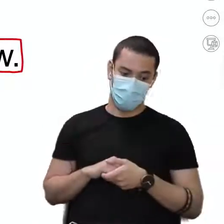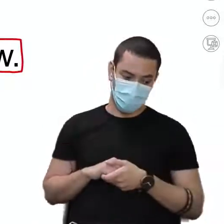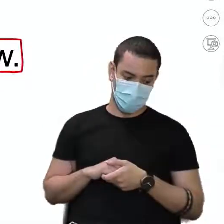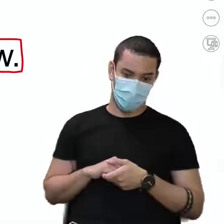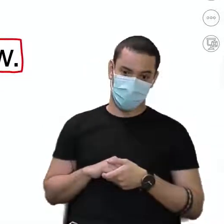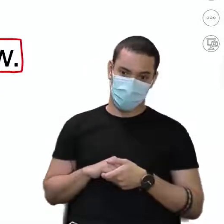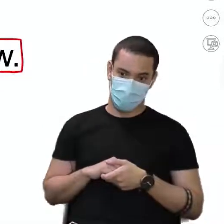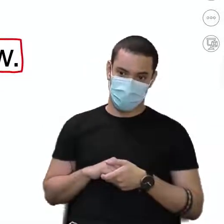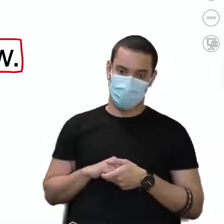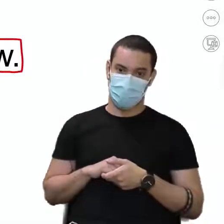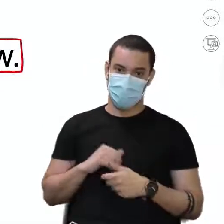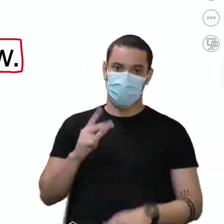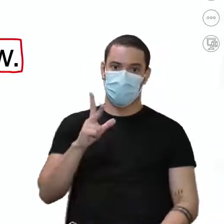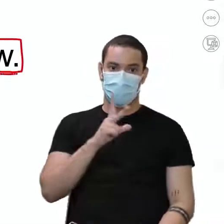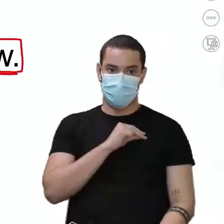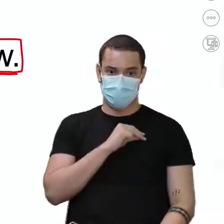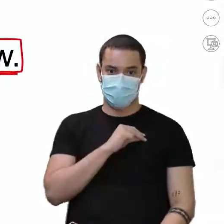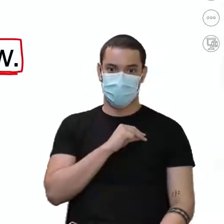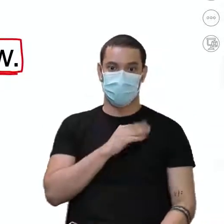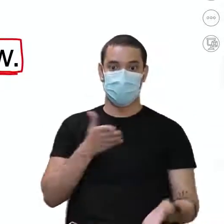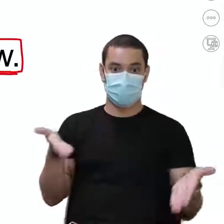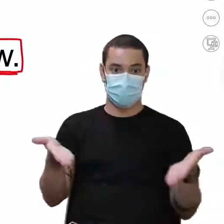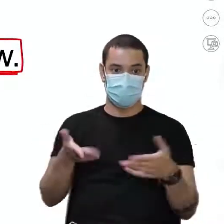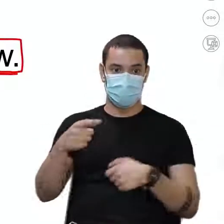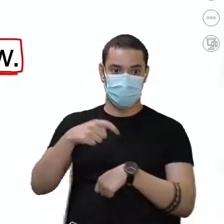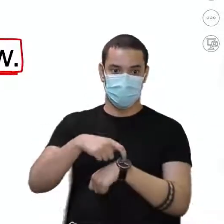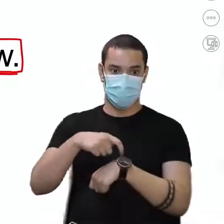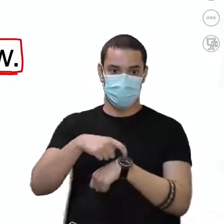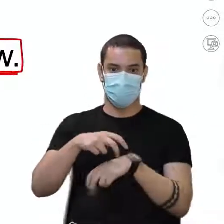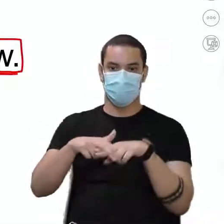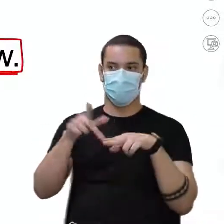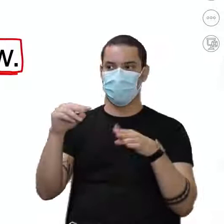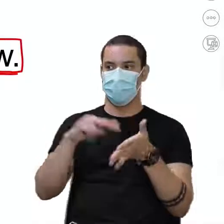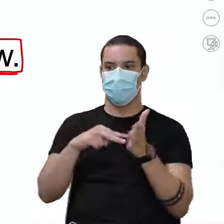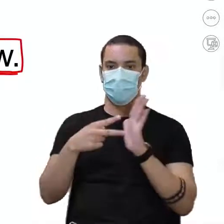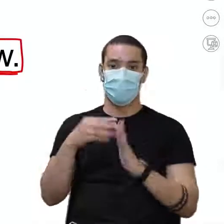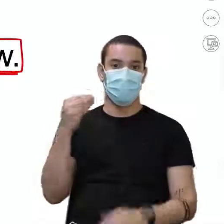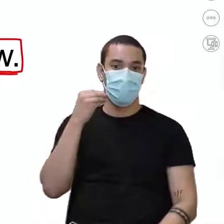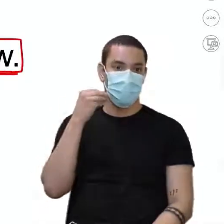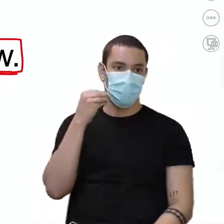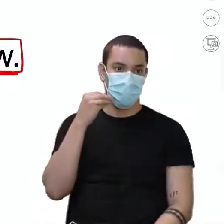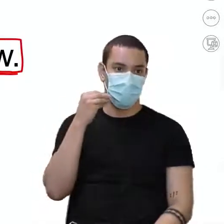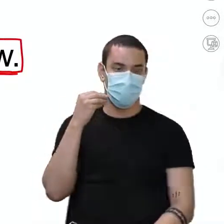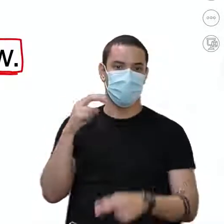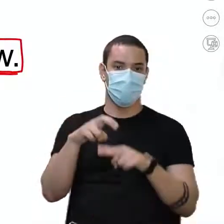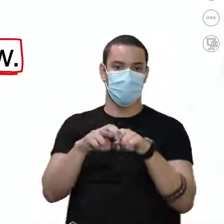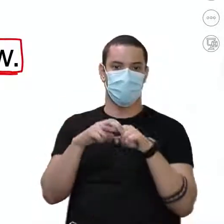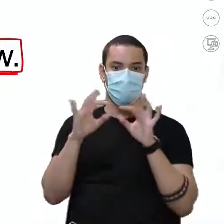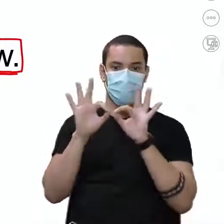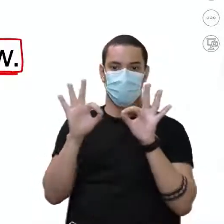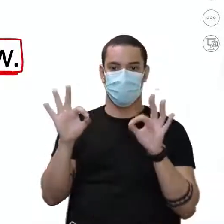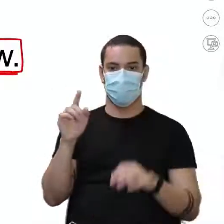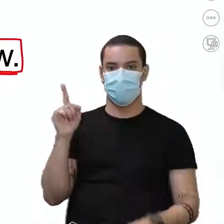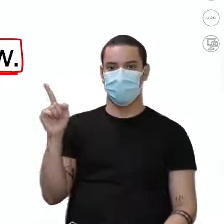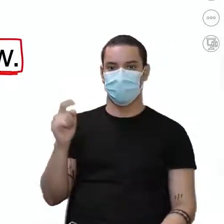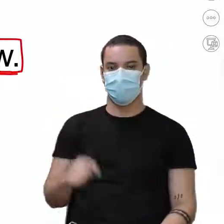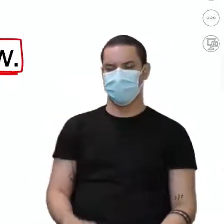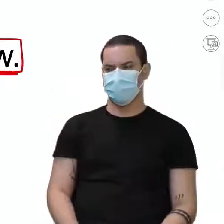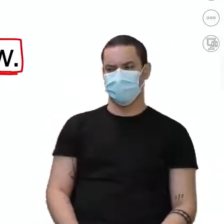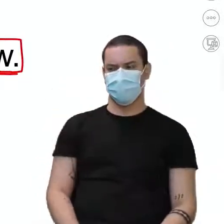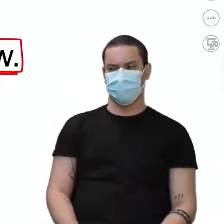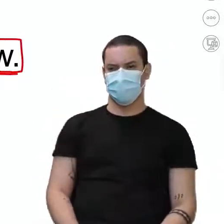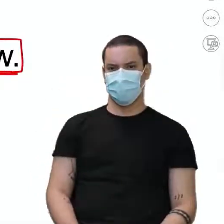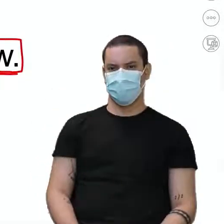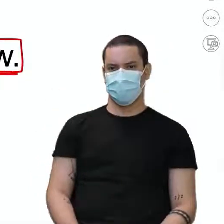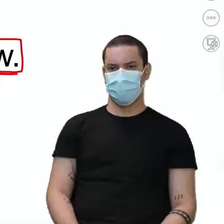wet, molhado, agora. Essa é a sua evidência. Aí você solta uma frase assim, it